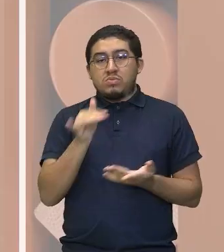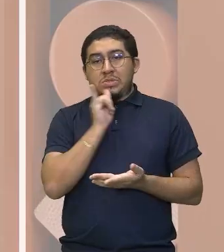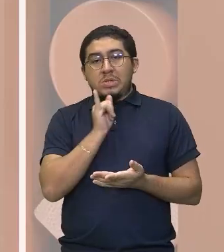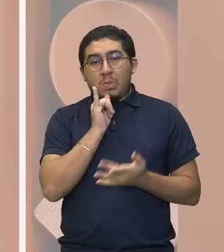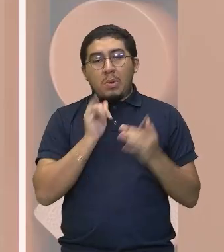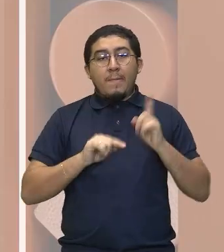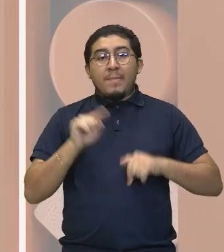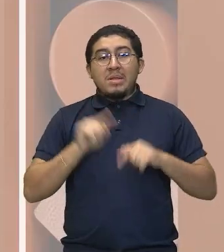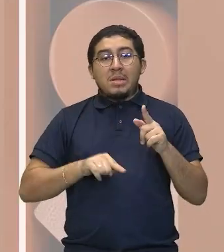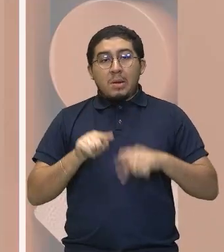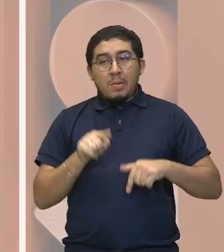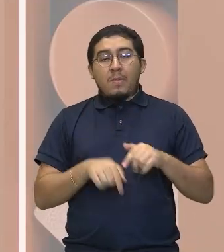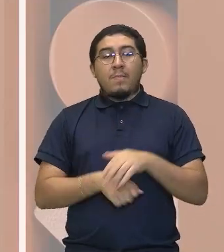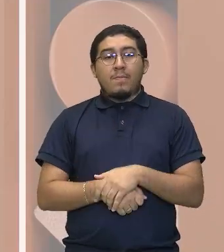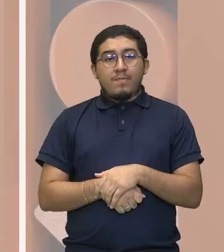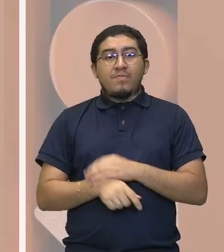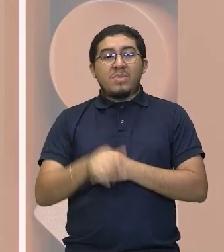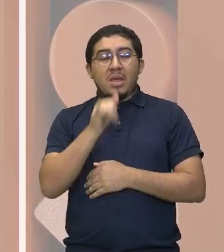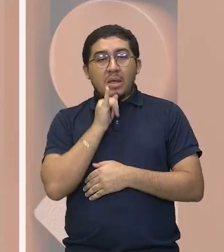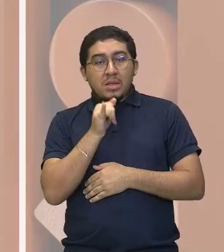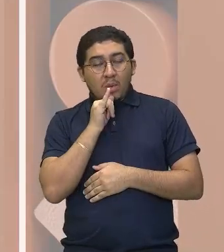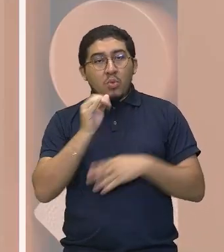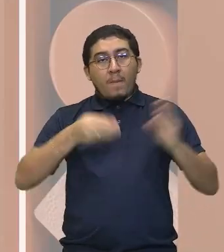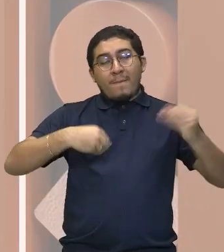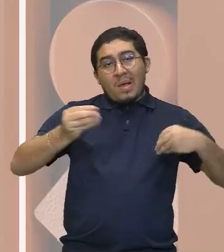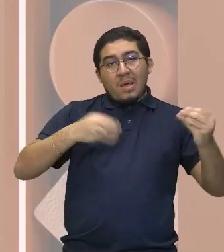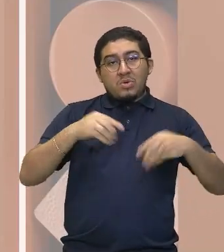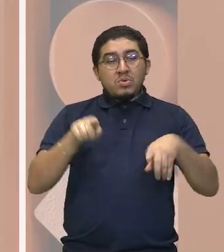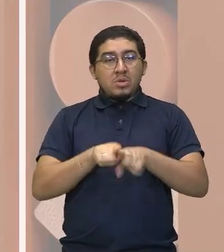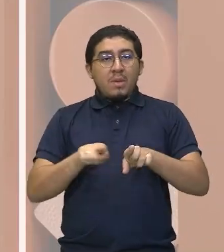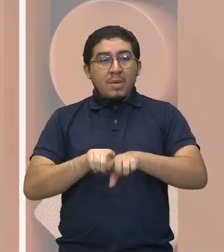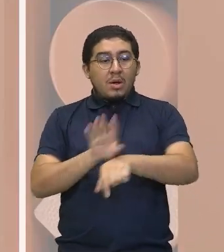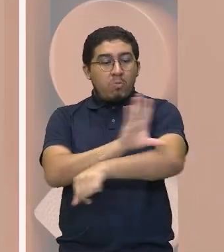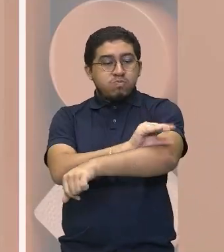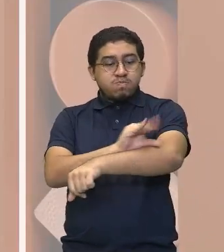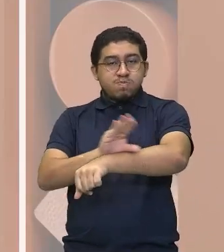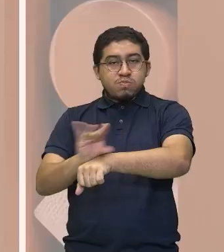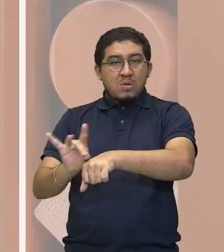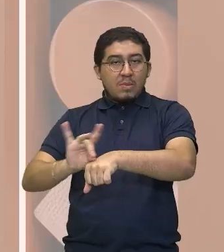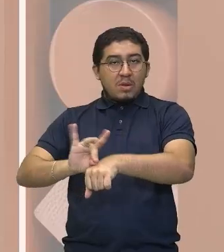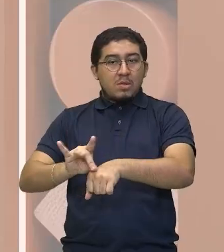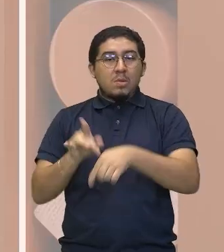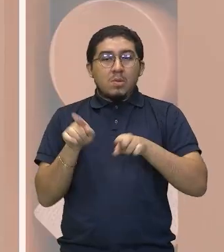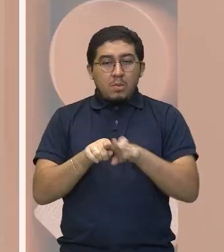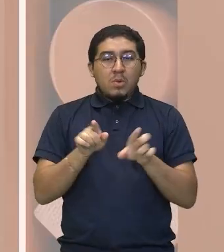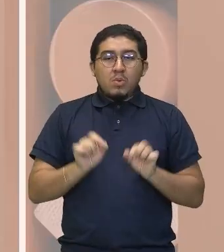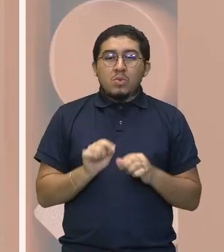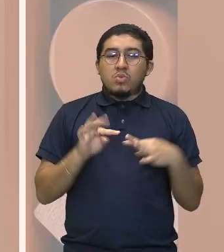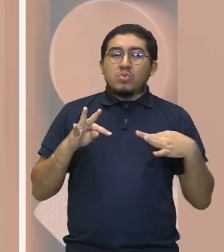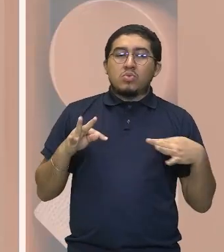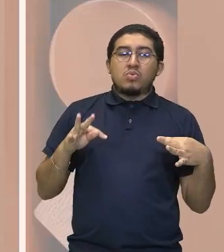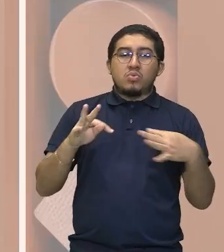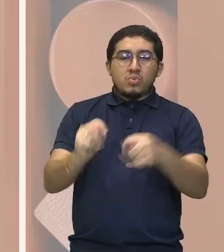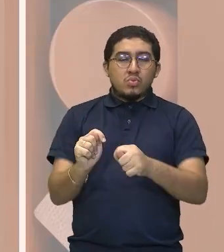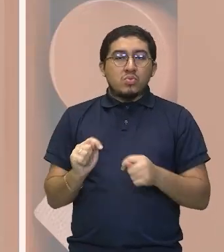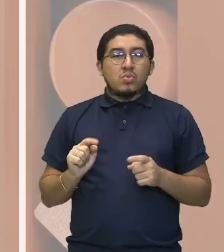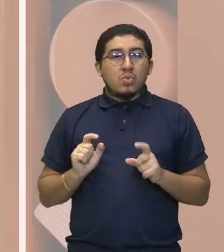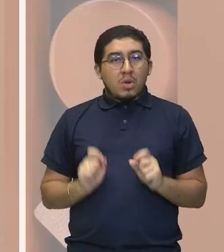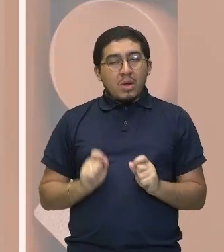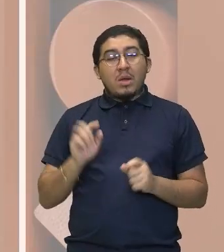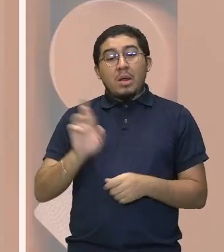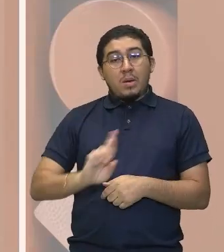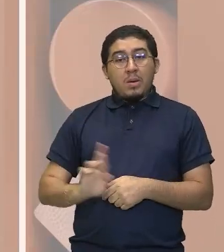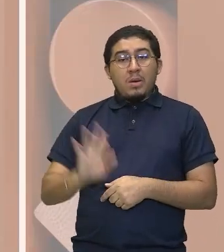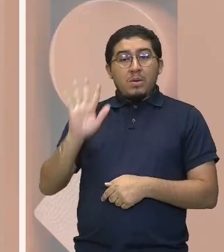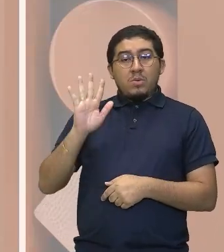produtos, como por exemplo o plástico, o asfalto. Então tudo vai acabar se tornando muito mais caro por